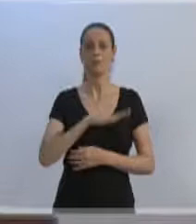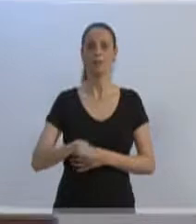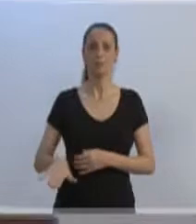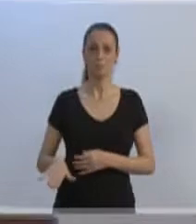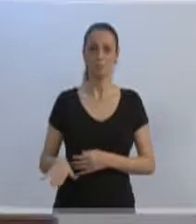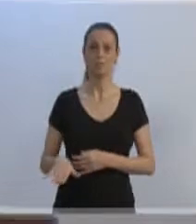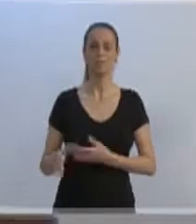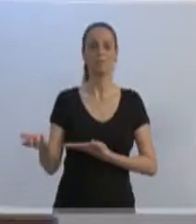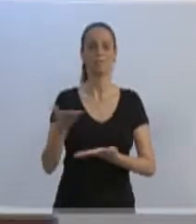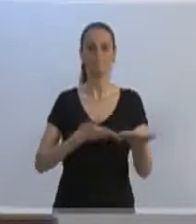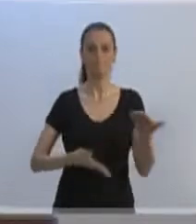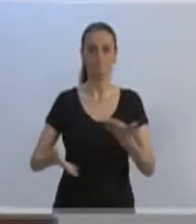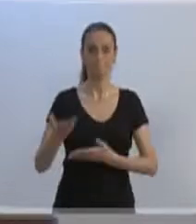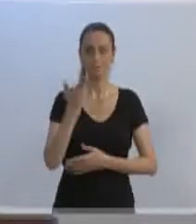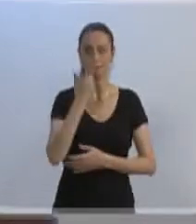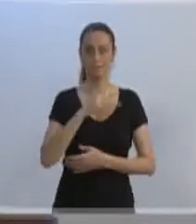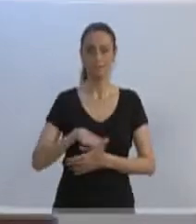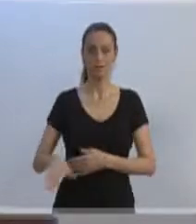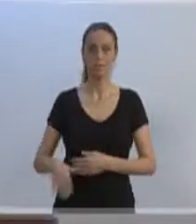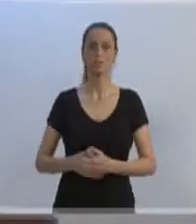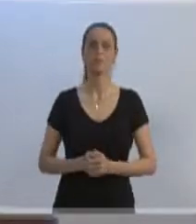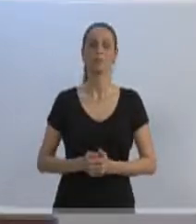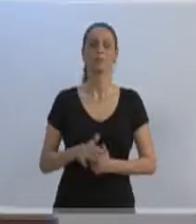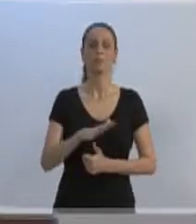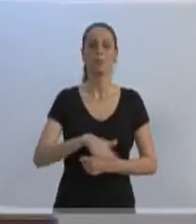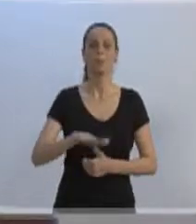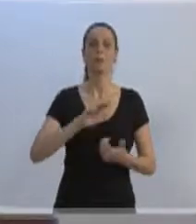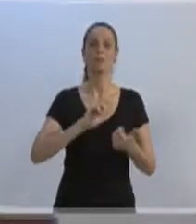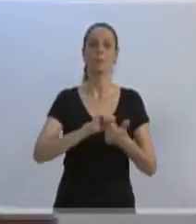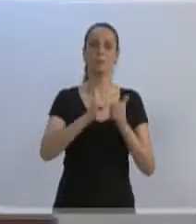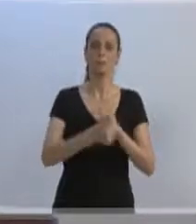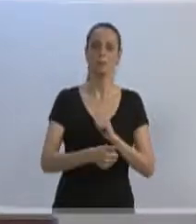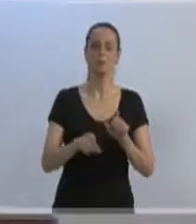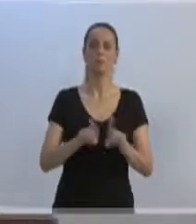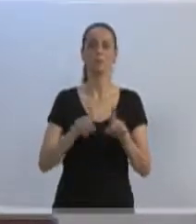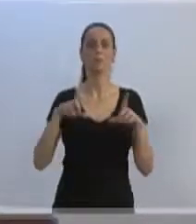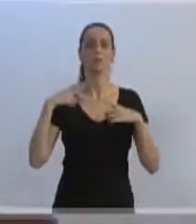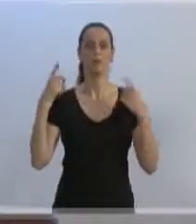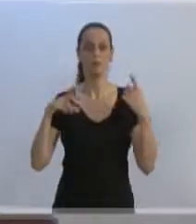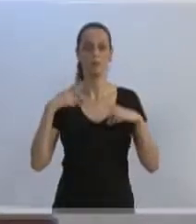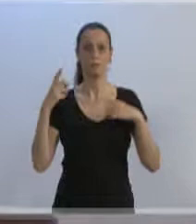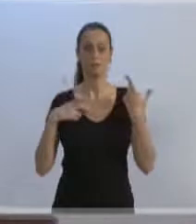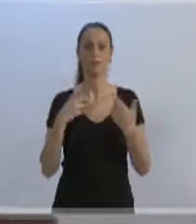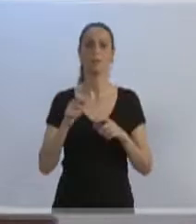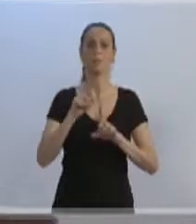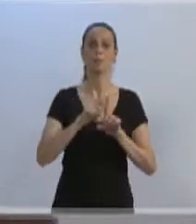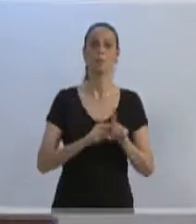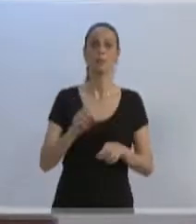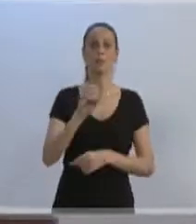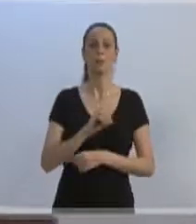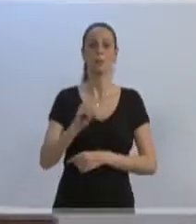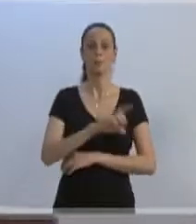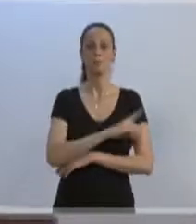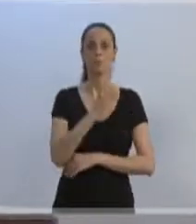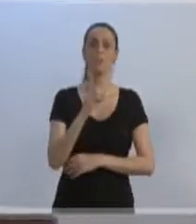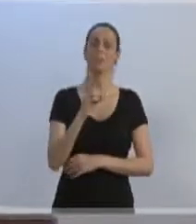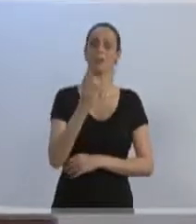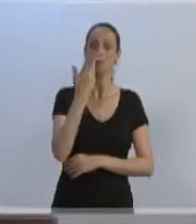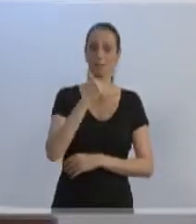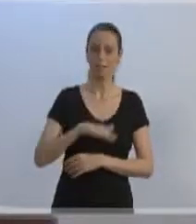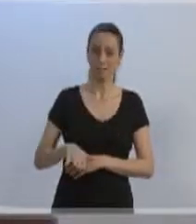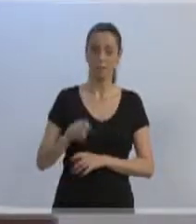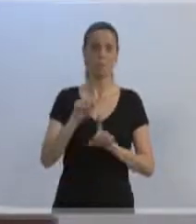uma confraternização na área do esporte na área do lazer mês de outubro dia da criança este mês o